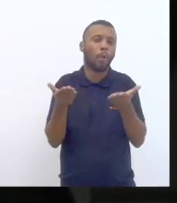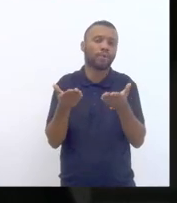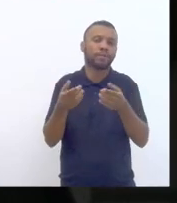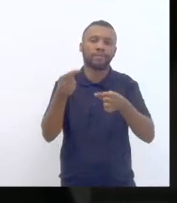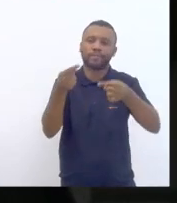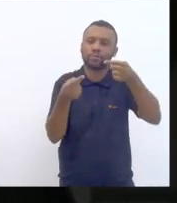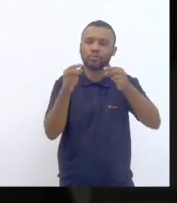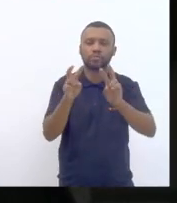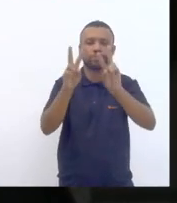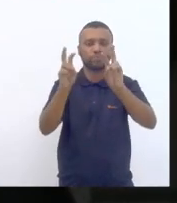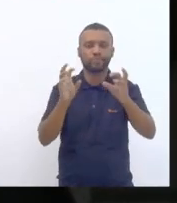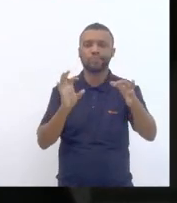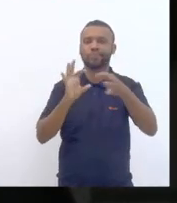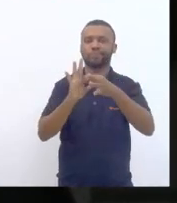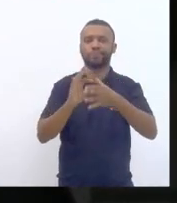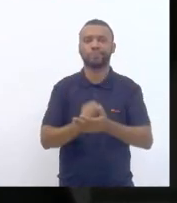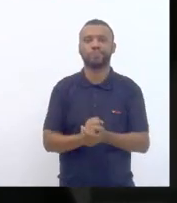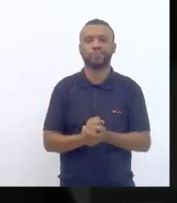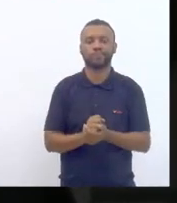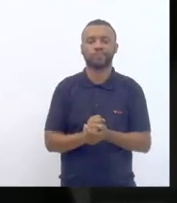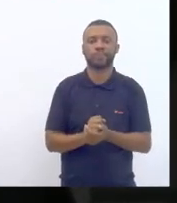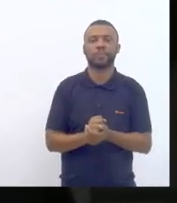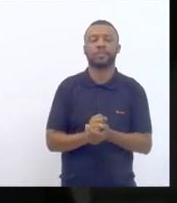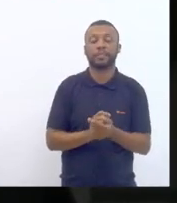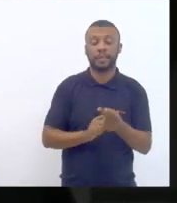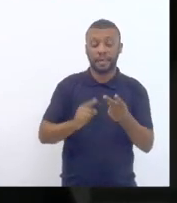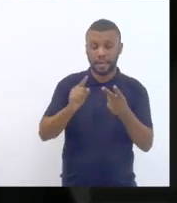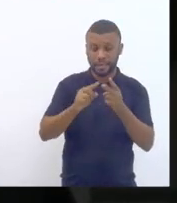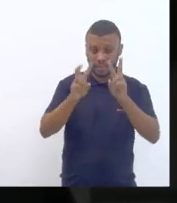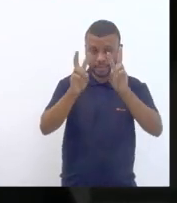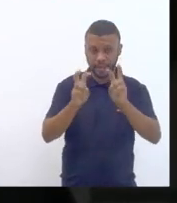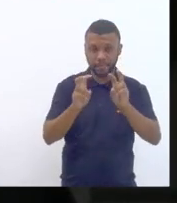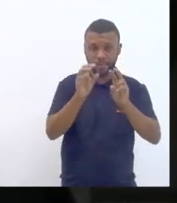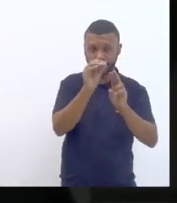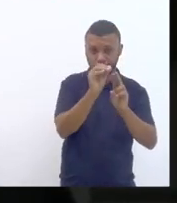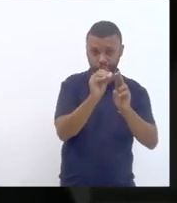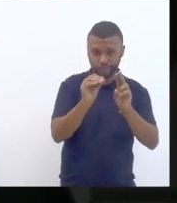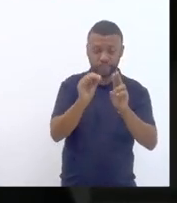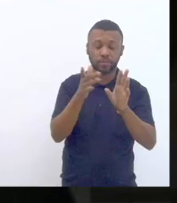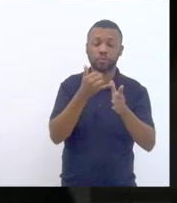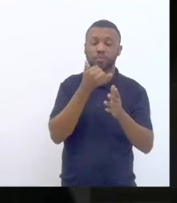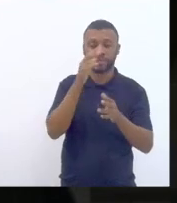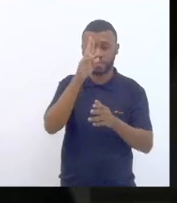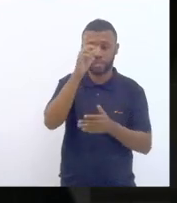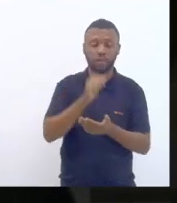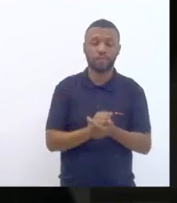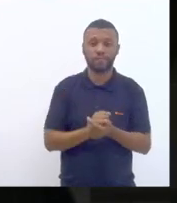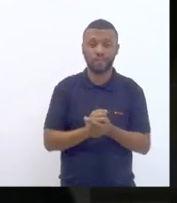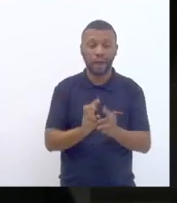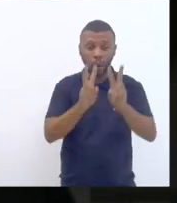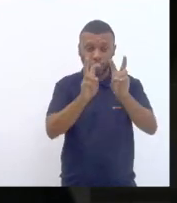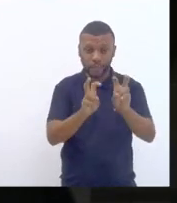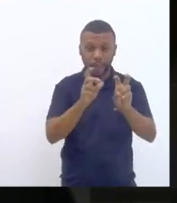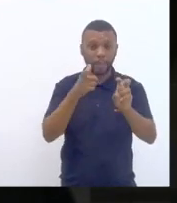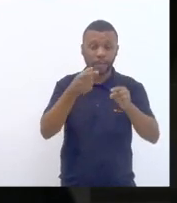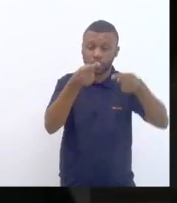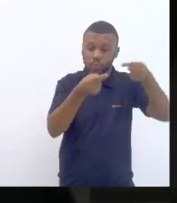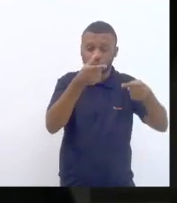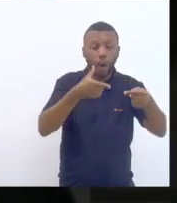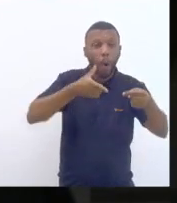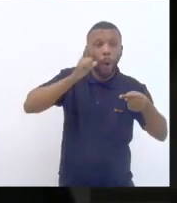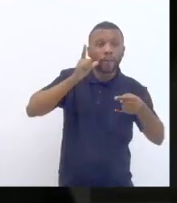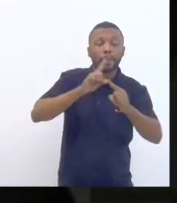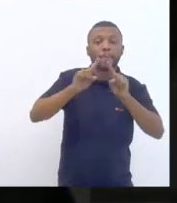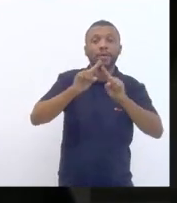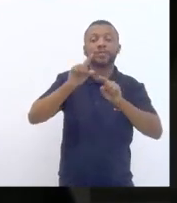hoje e passou para pauta tava na pauta de ontem passou para pauta de hoje para